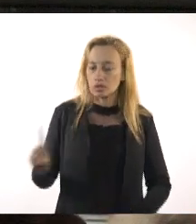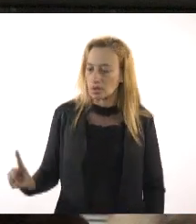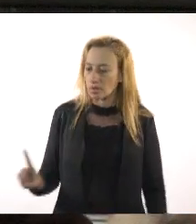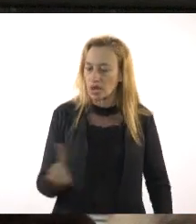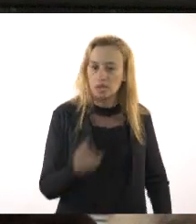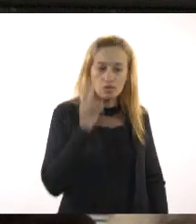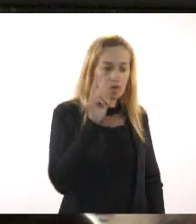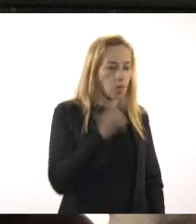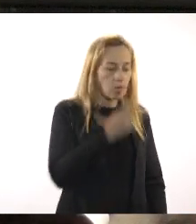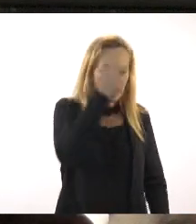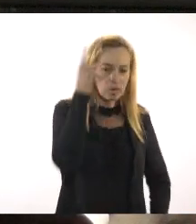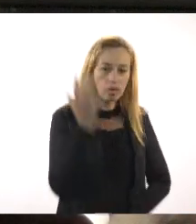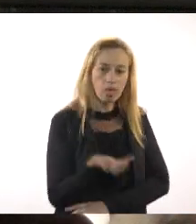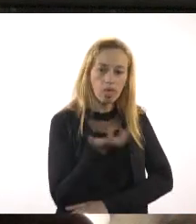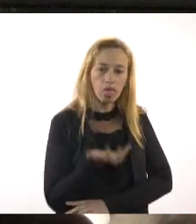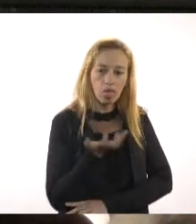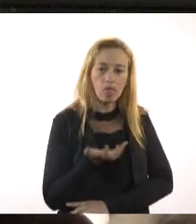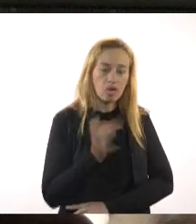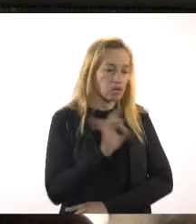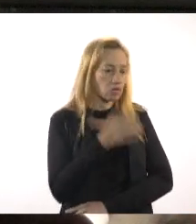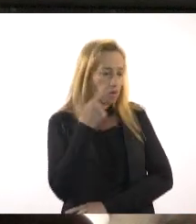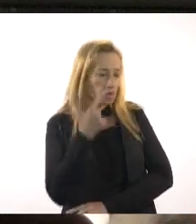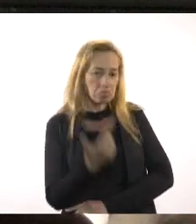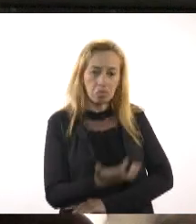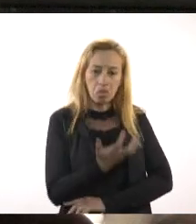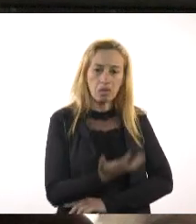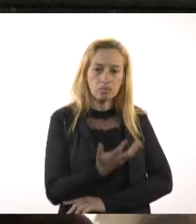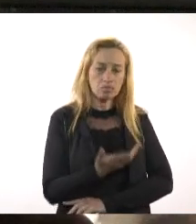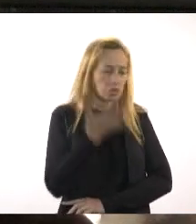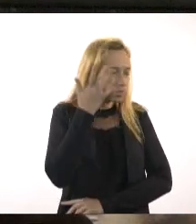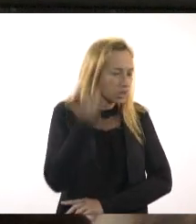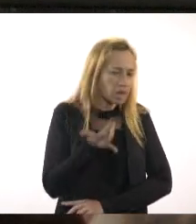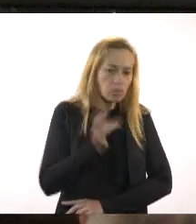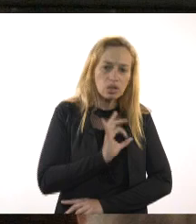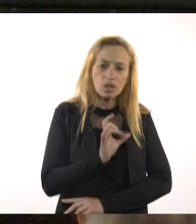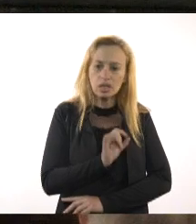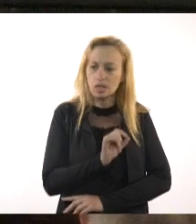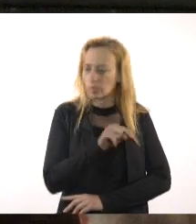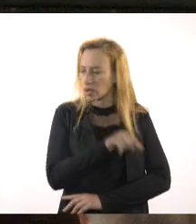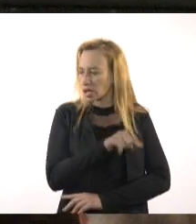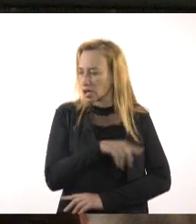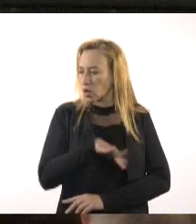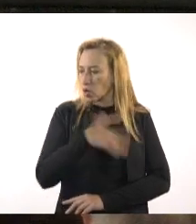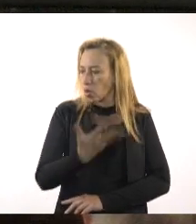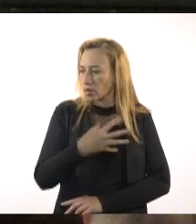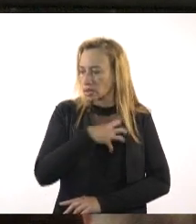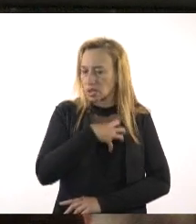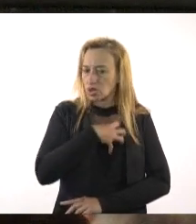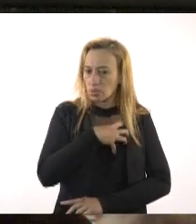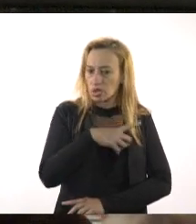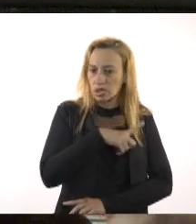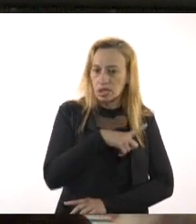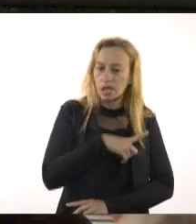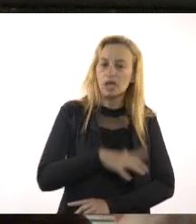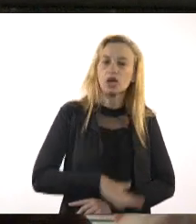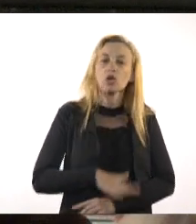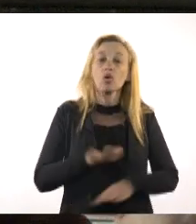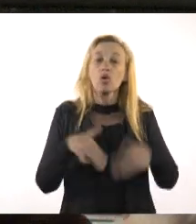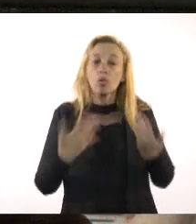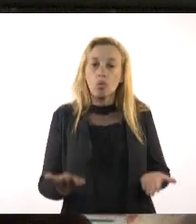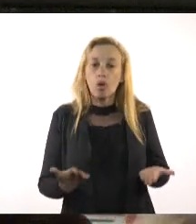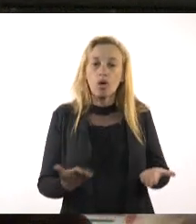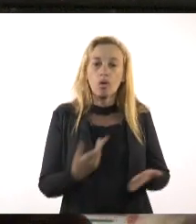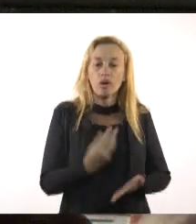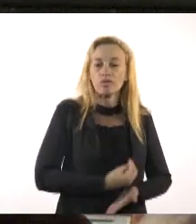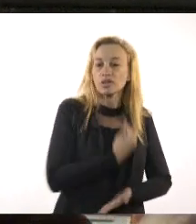mendigo, você só vê como um mendigo, você não sabe o que é que tem por ali, você não sabe qual o sentimento que ele carrega, você não sabe qual é o